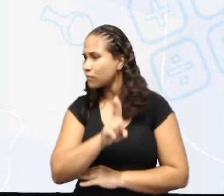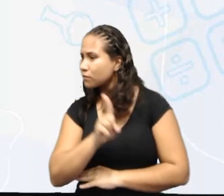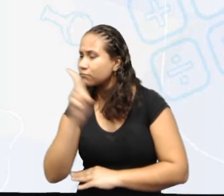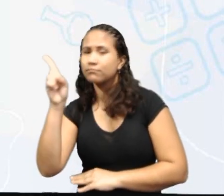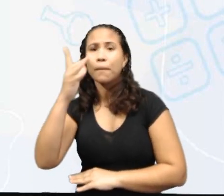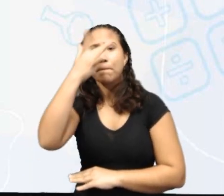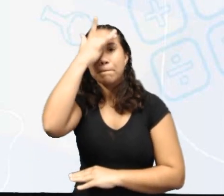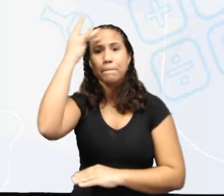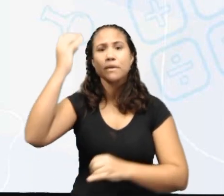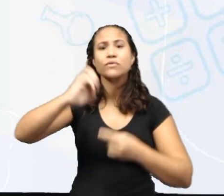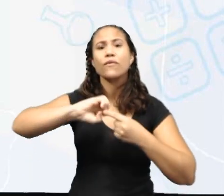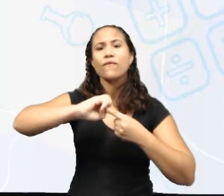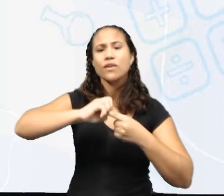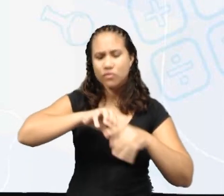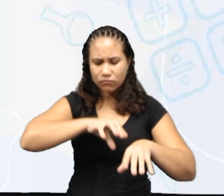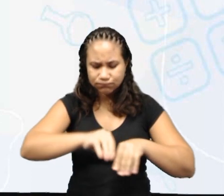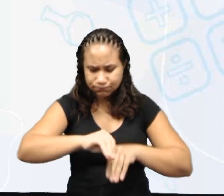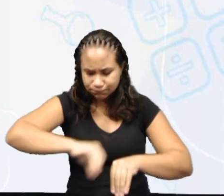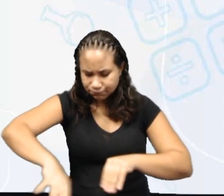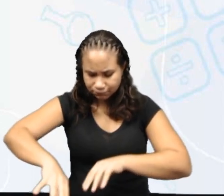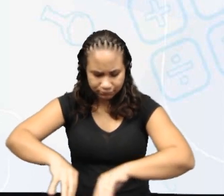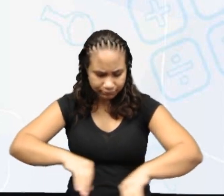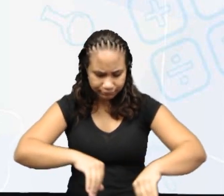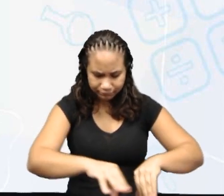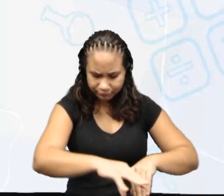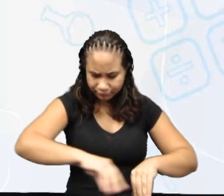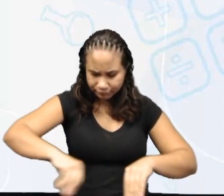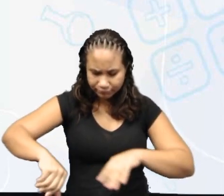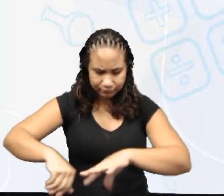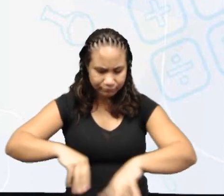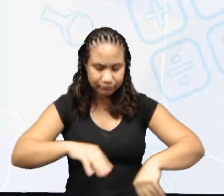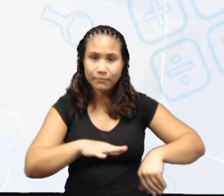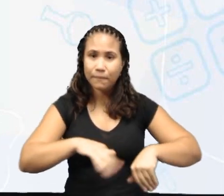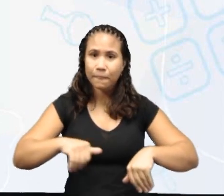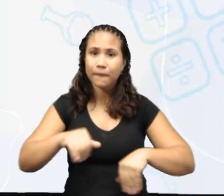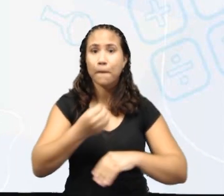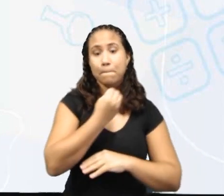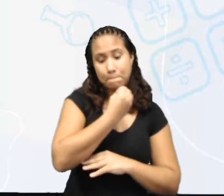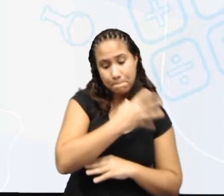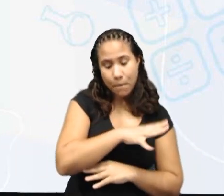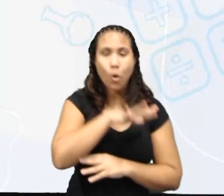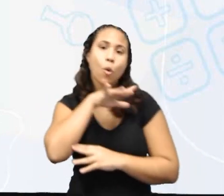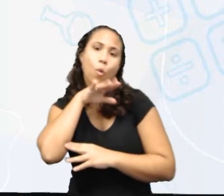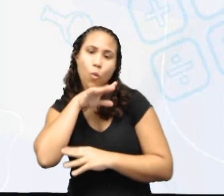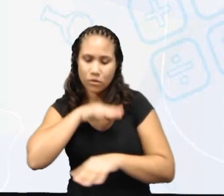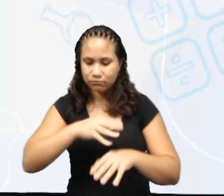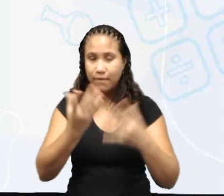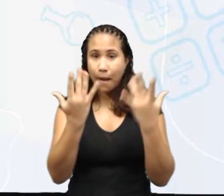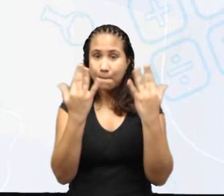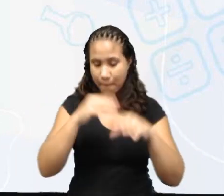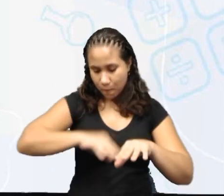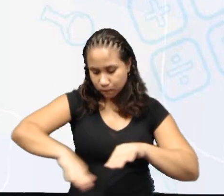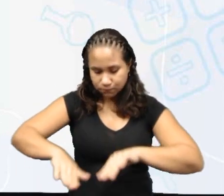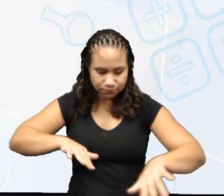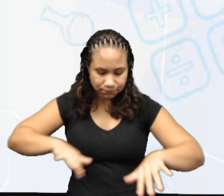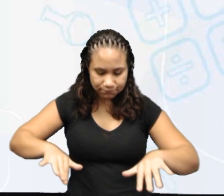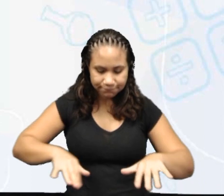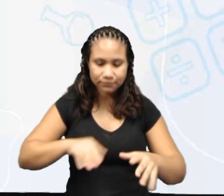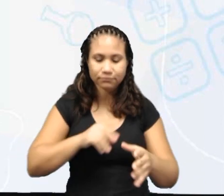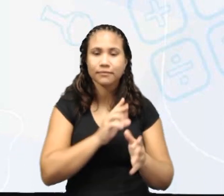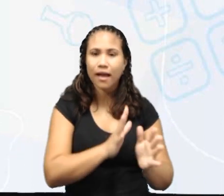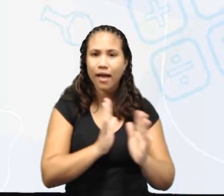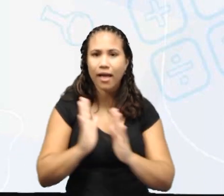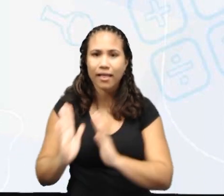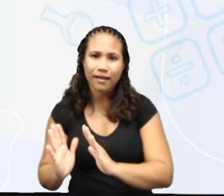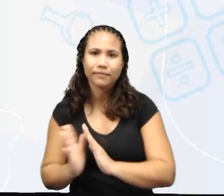pessoa catando feijão, separando grãos bons dos grãos estragados manualmente, de grão em grão. Então